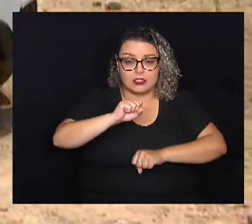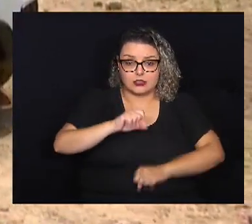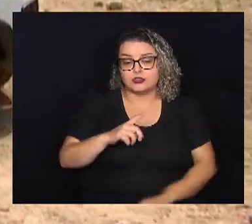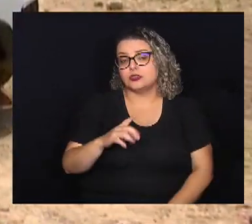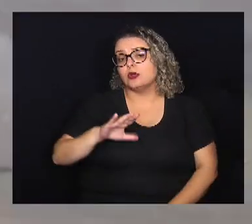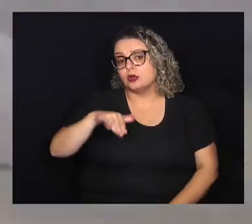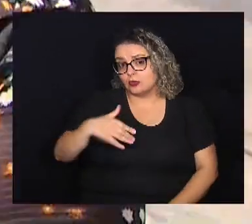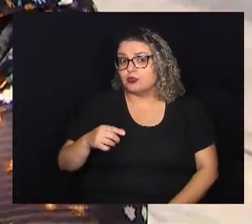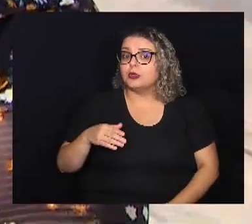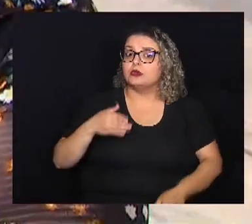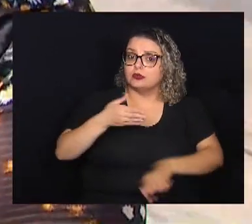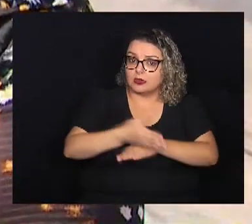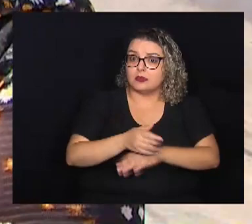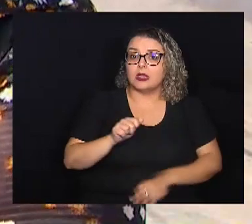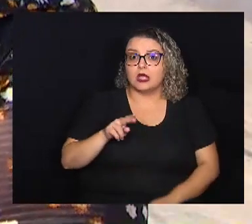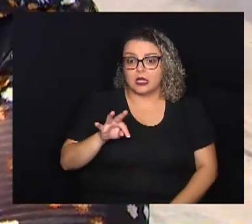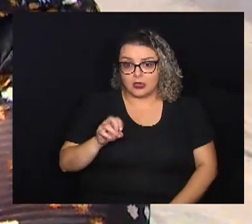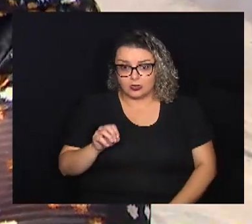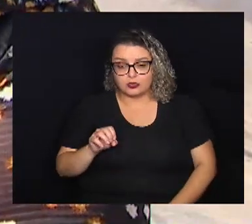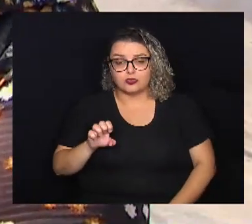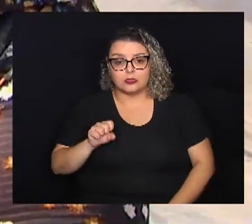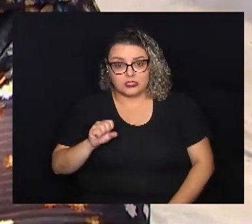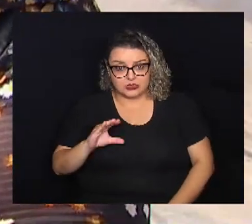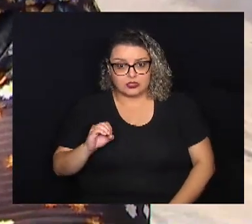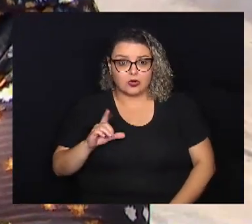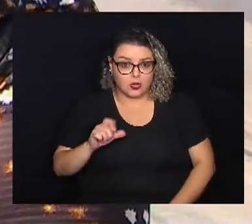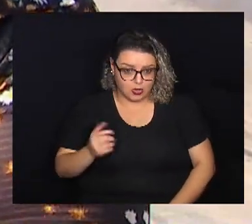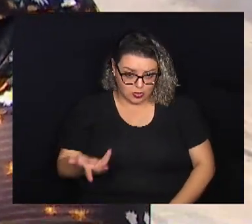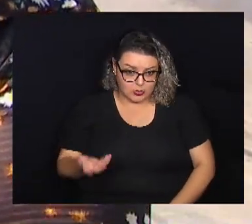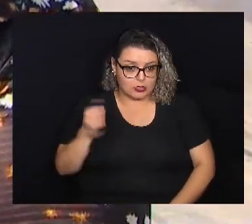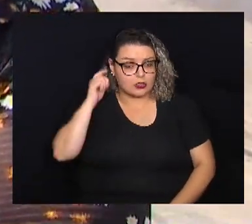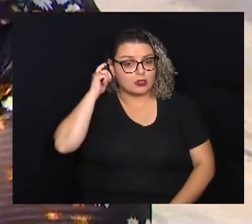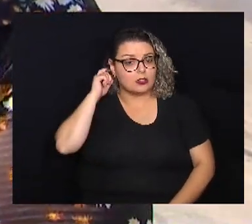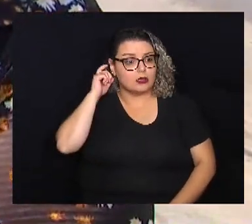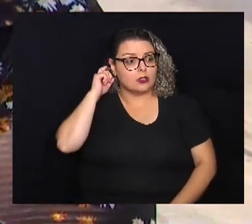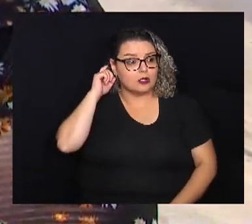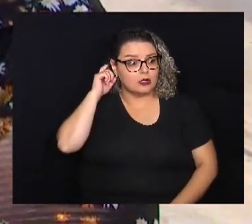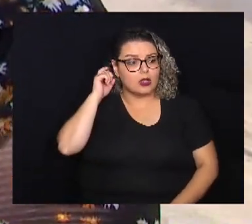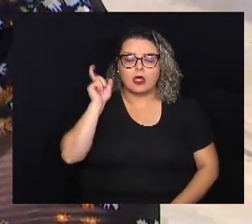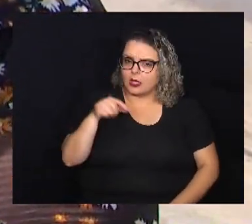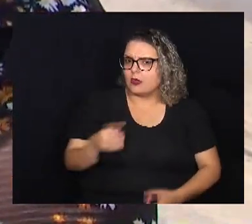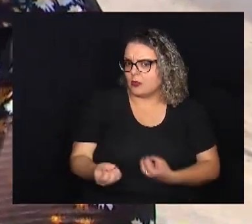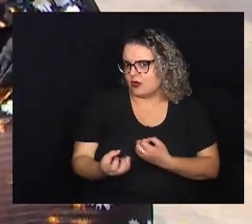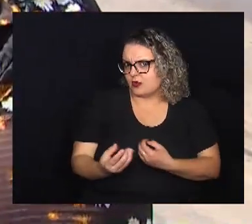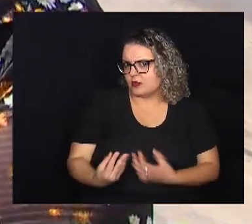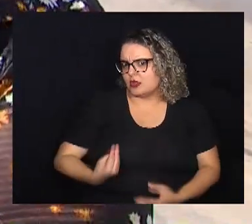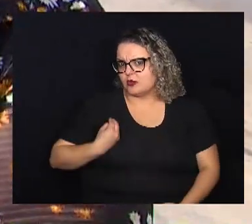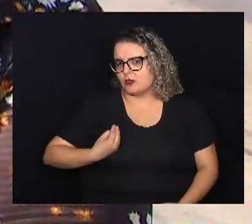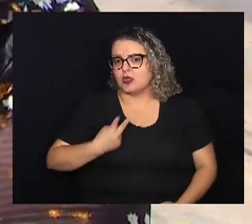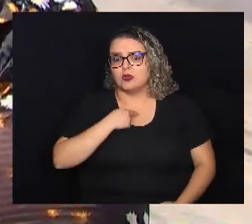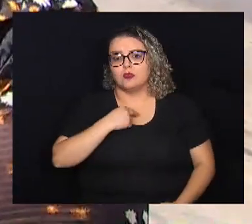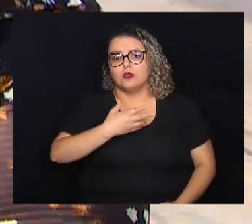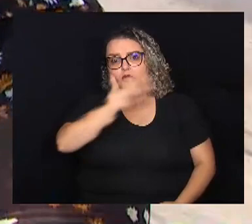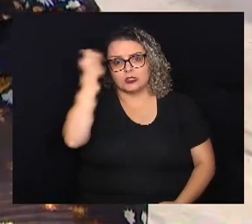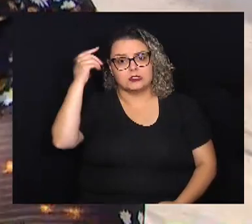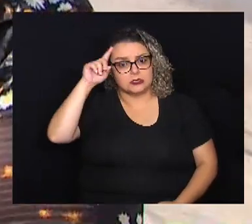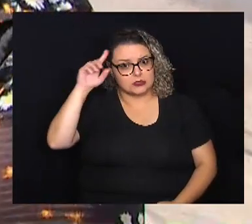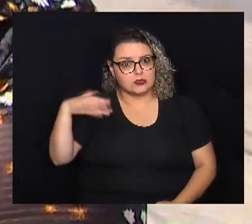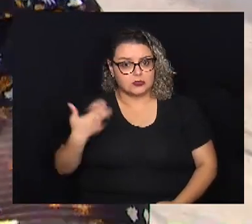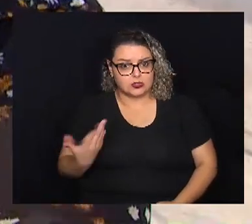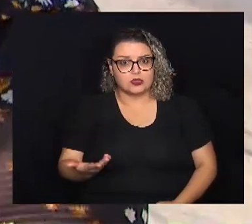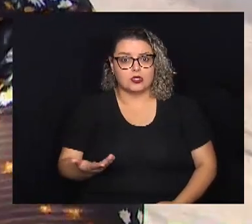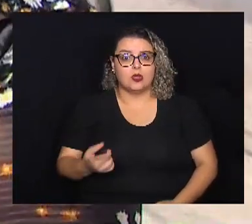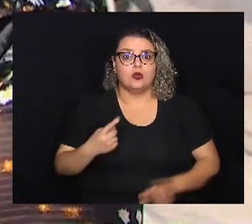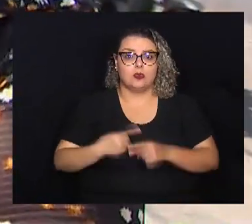autoescola, né? Então, isso é uma informação que você tem que levar pra vida e não pode esquecer no dia a dia, porque a gente acaba